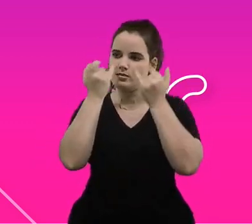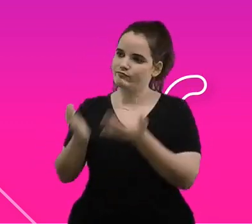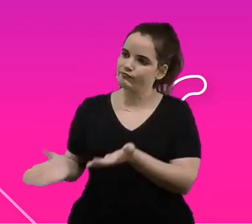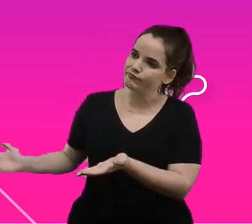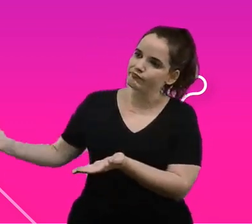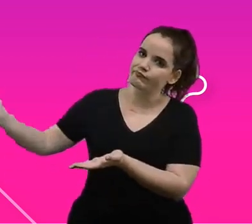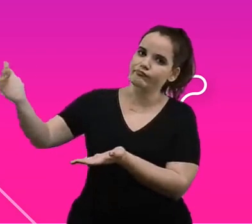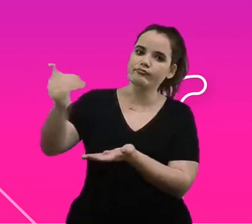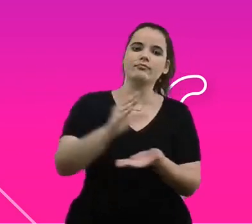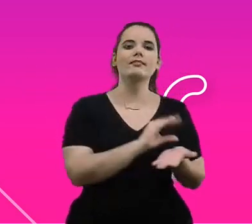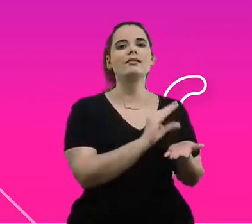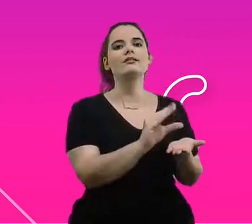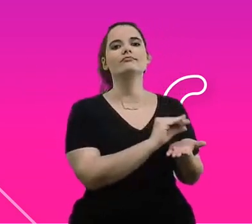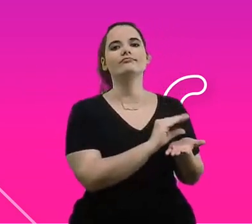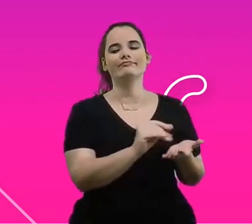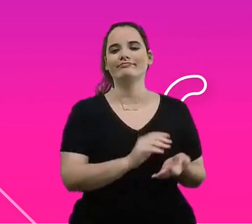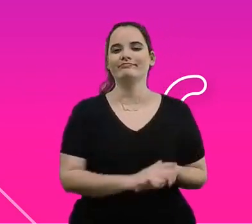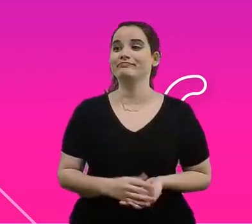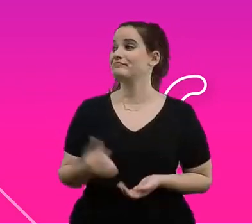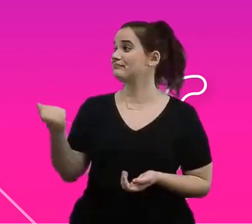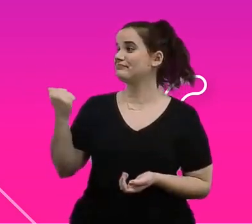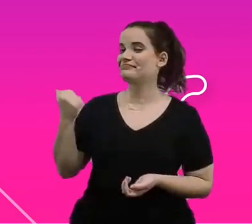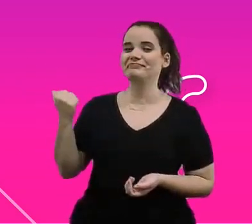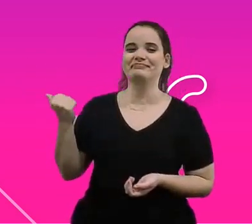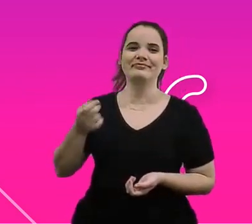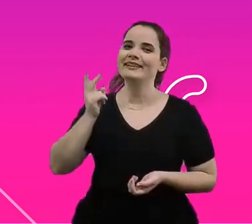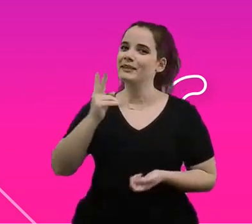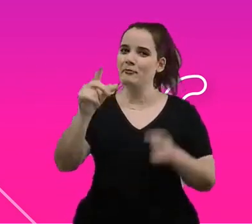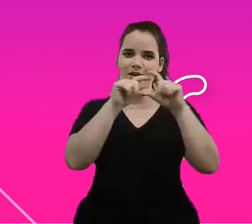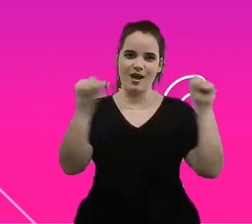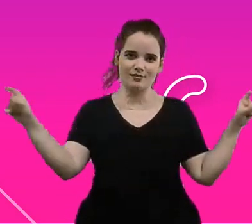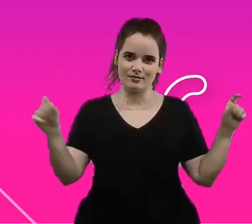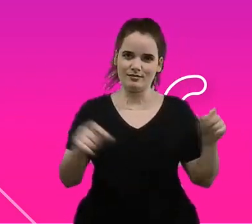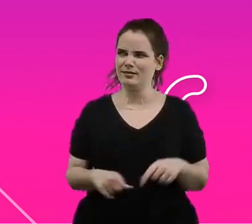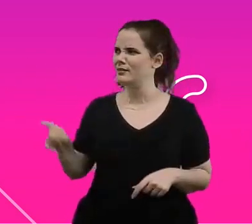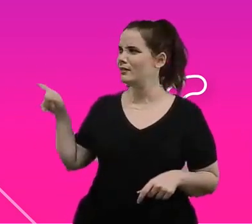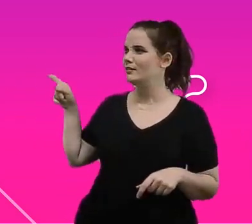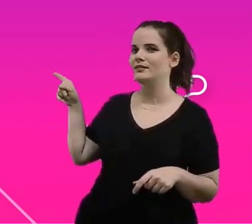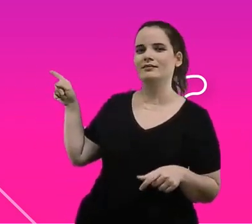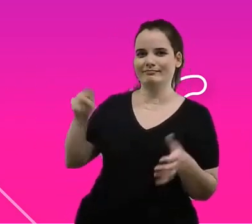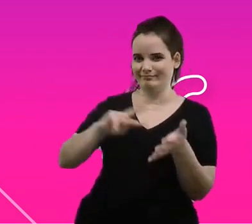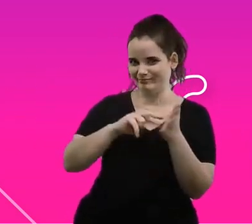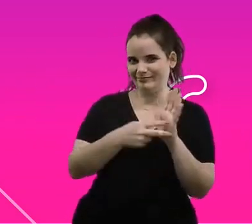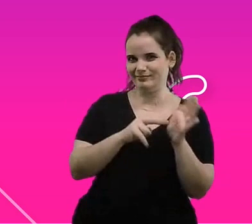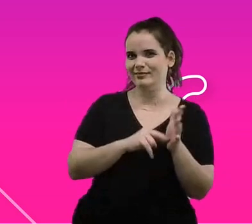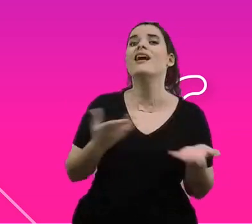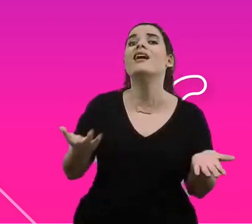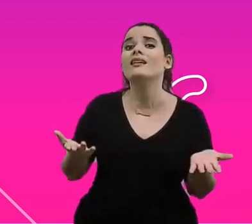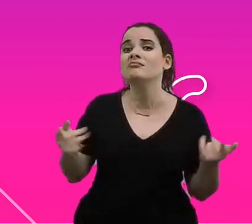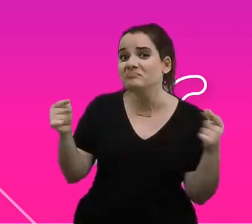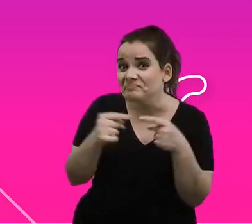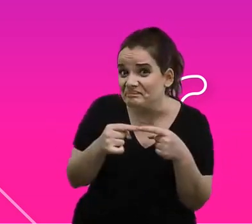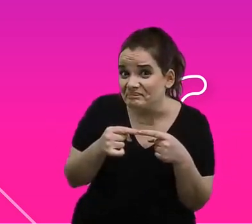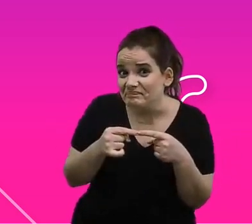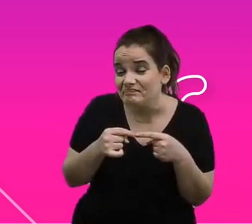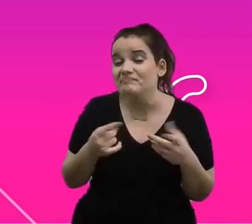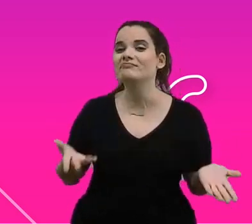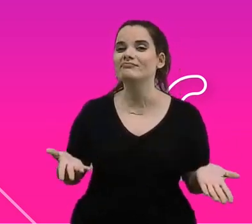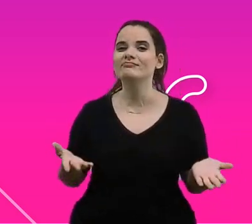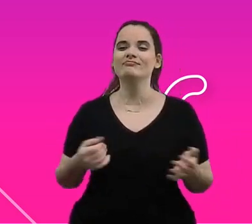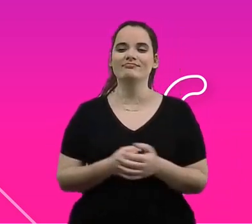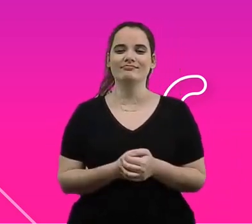que vocês estão colocando, mas ele também é bastante replicável. Eu vi dessa forma, né? E como é bom a gente